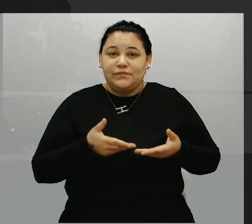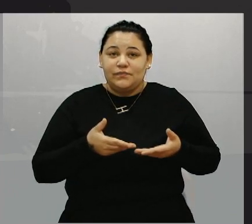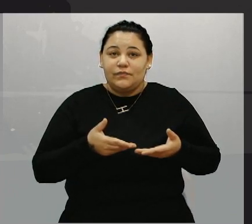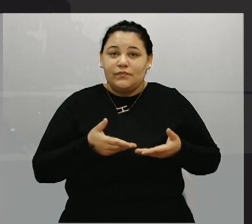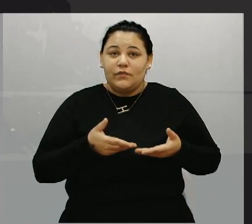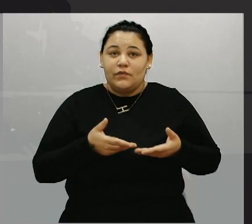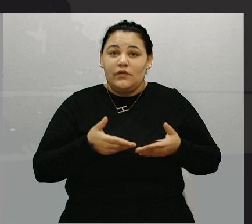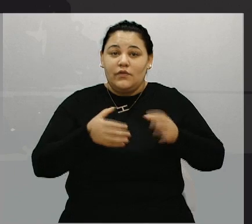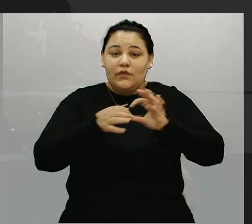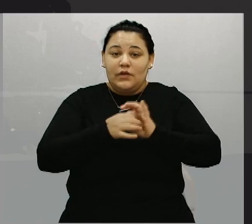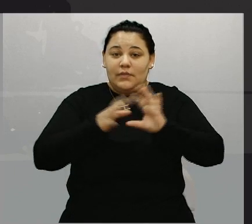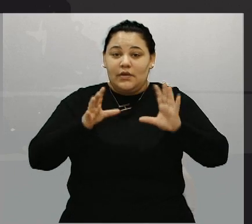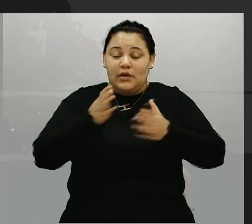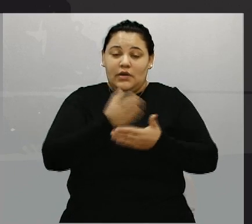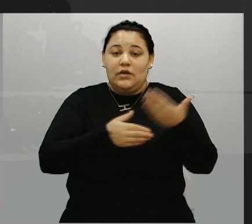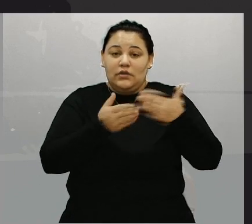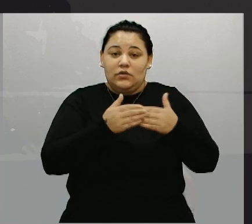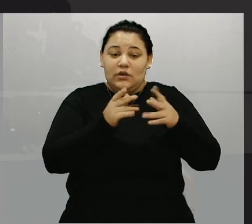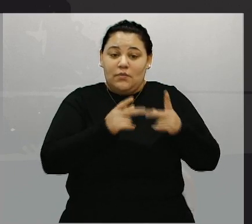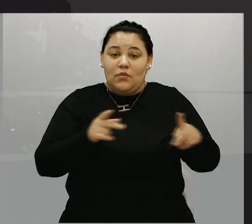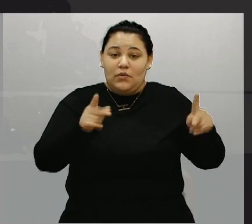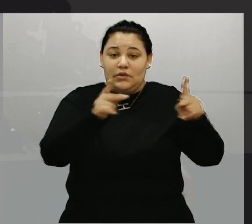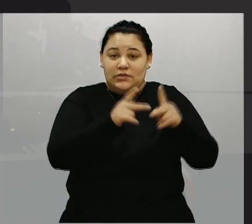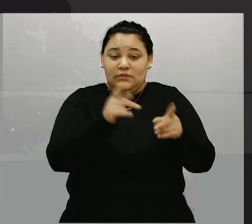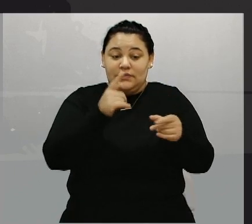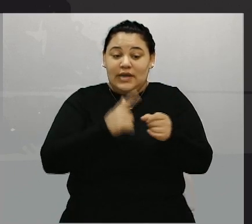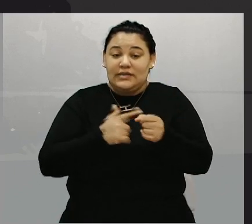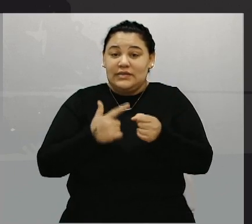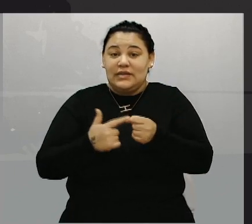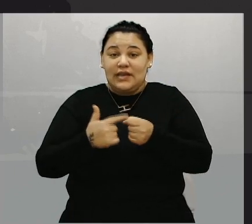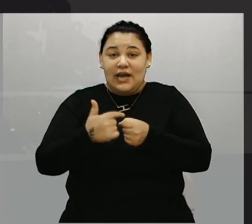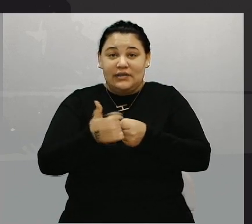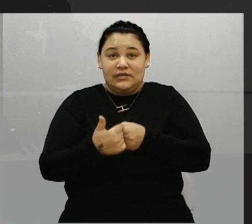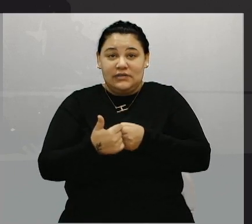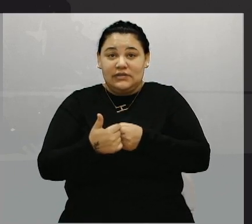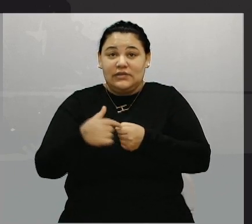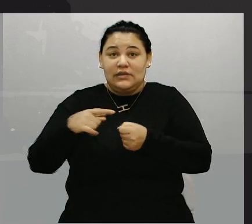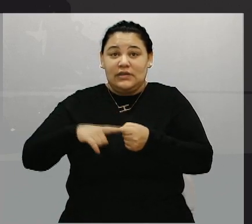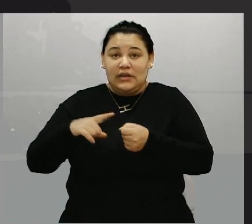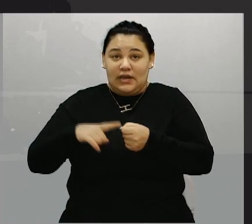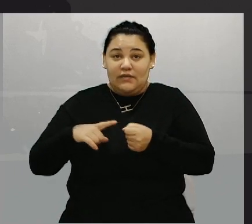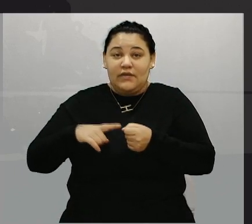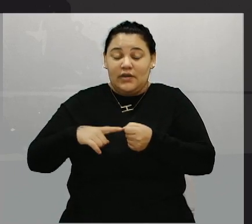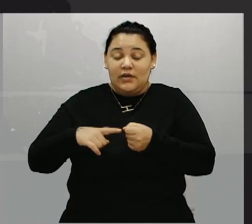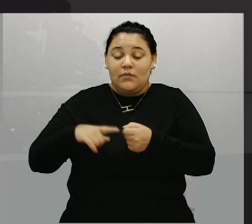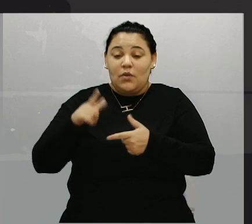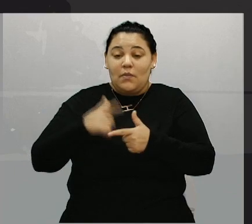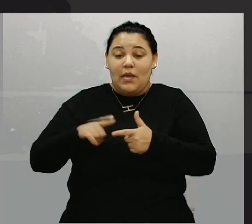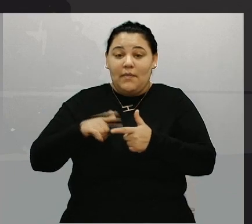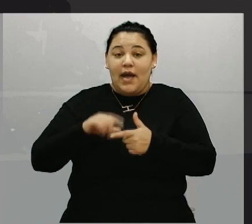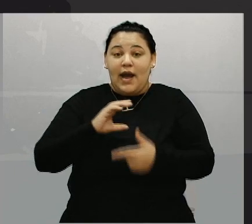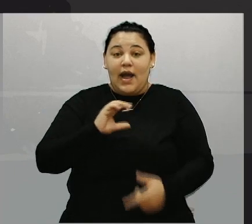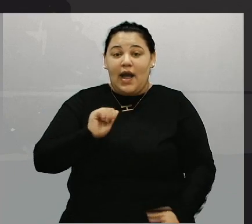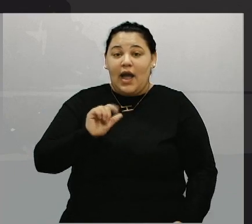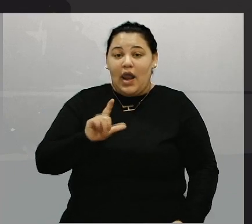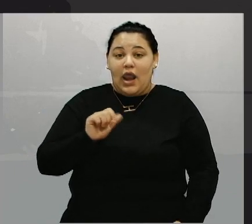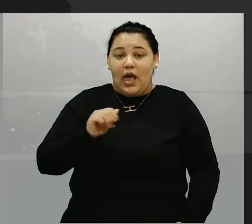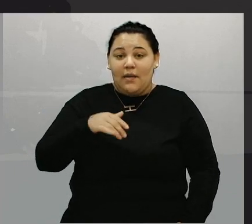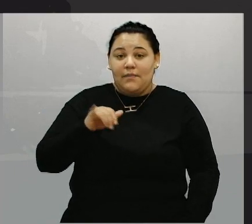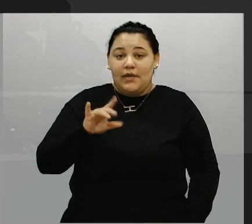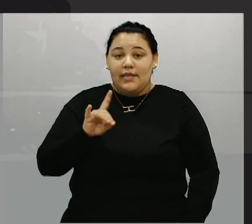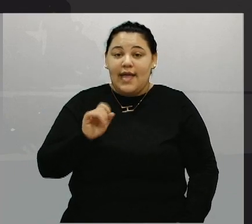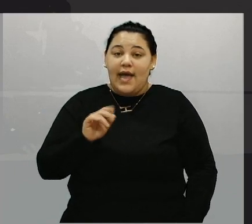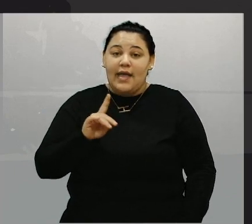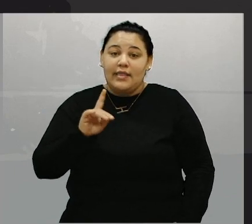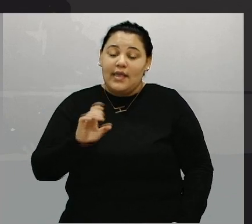estendido para toda a população das cidades que estão em calamidade pública e que tem, né, as pessoas que